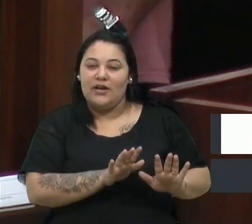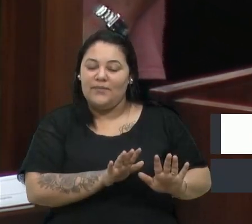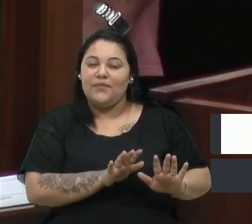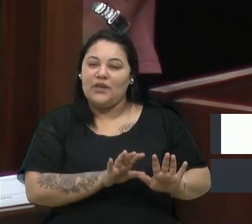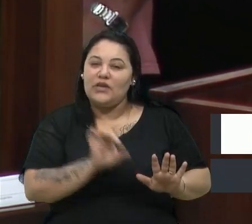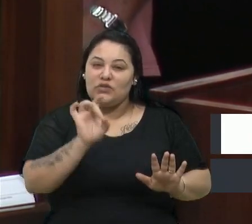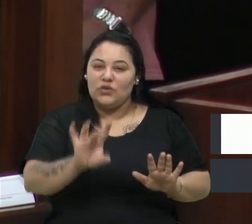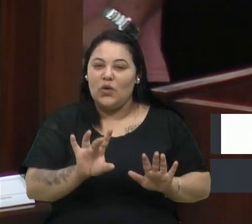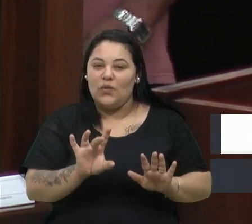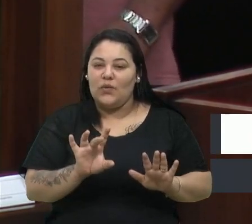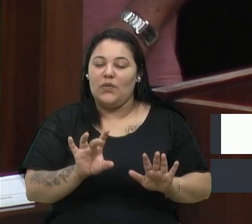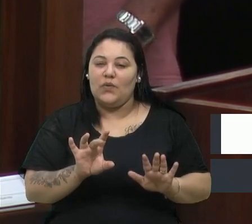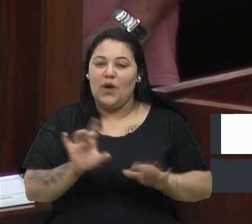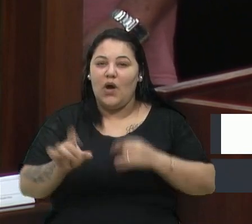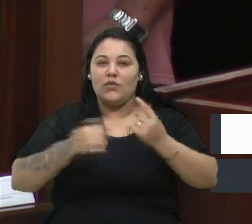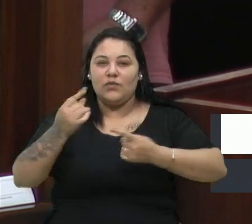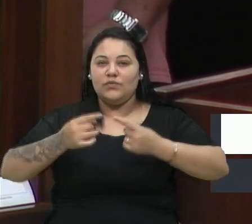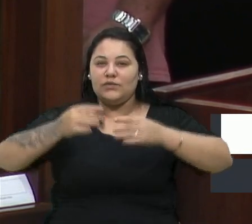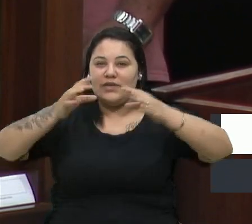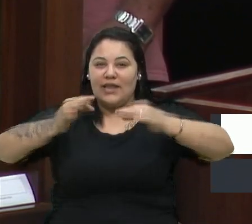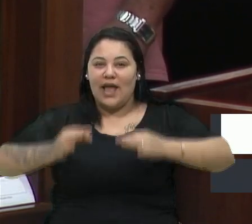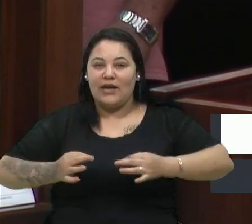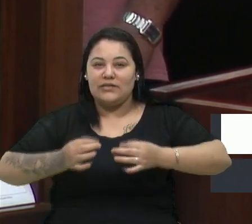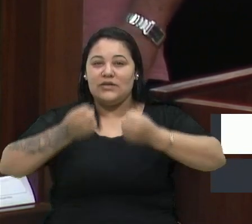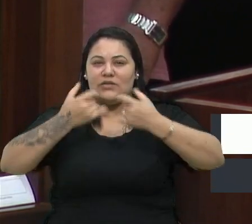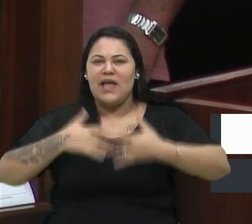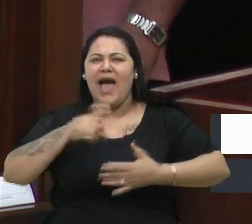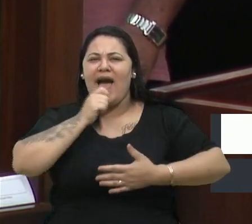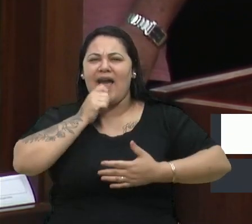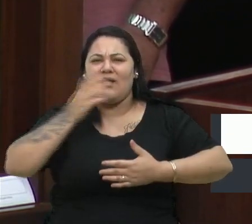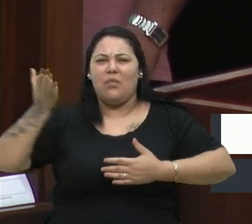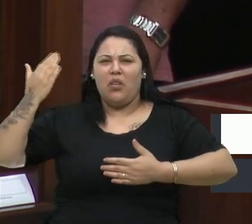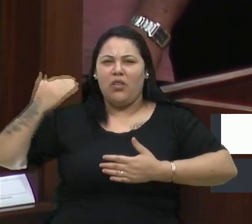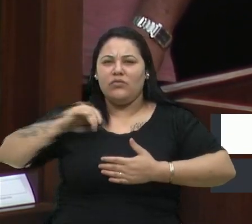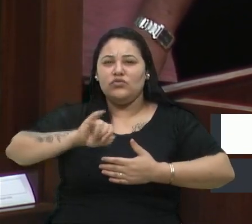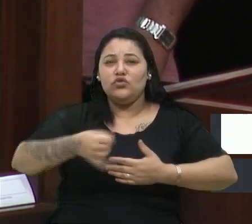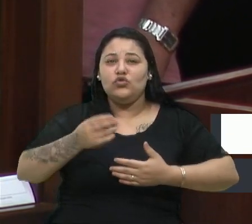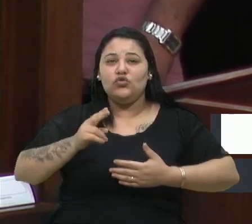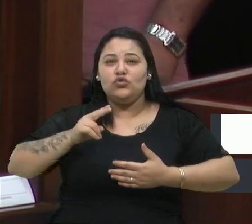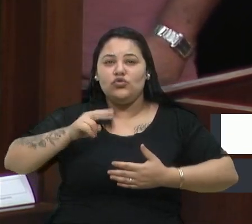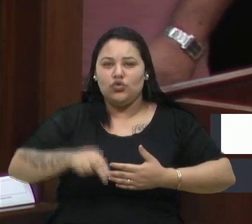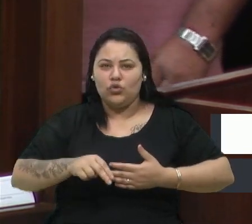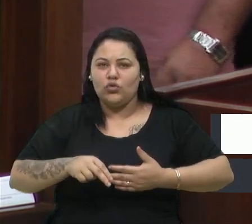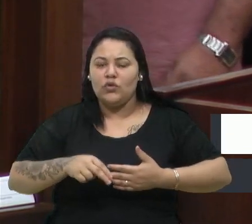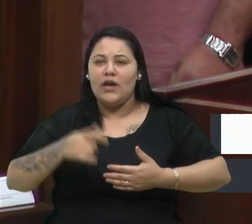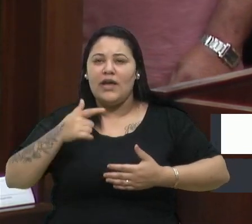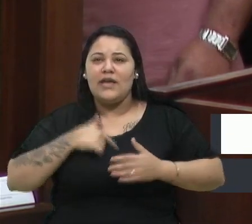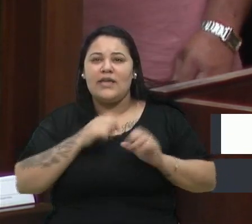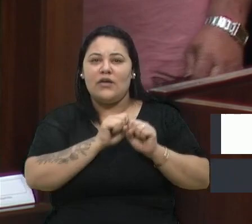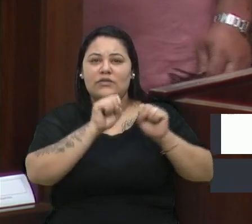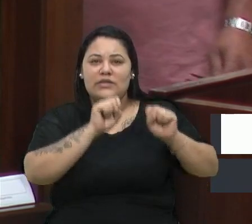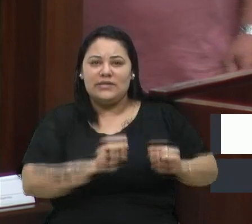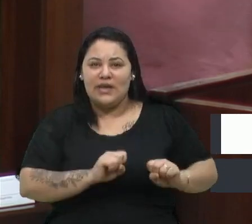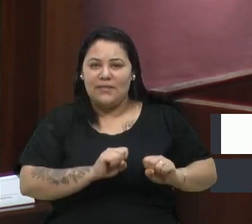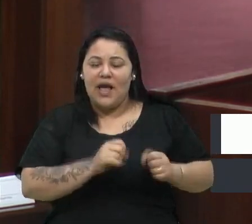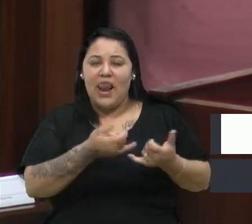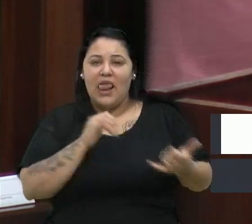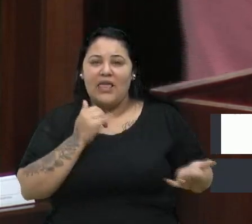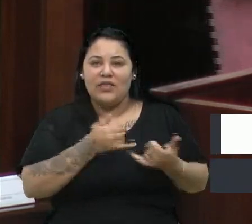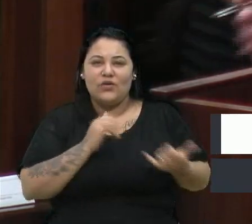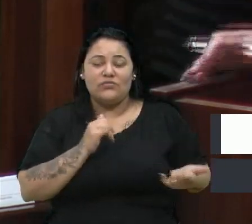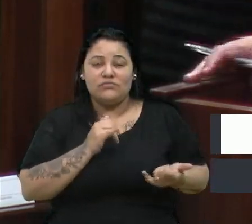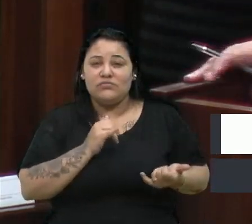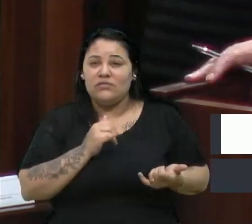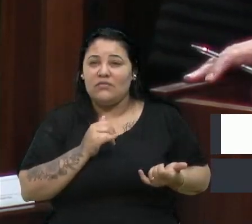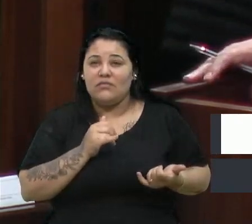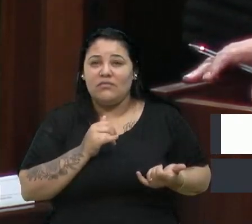sobre algumas questões que eu trouxe ainda em junho, que é o sistema, vereador Cadori, do prontuário eletrônico que não funciona